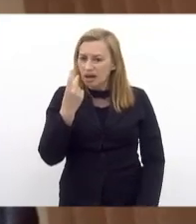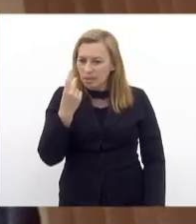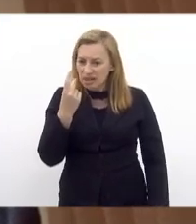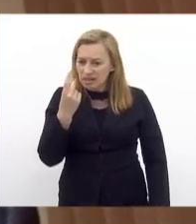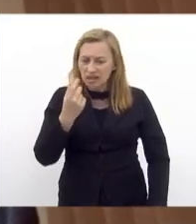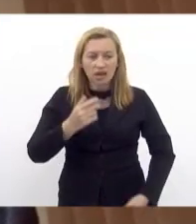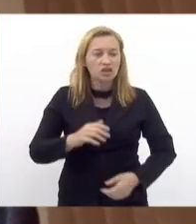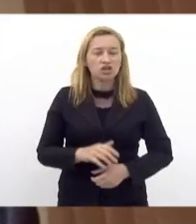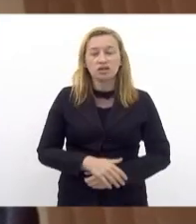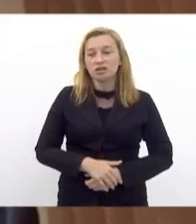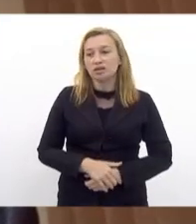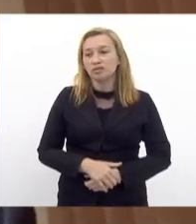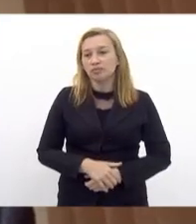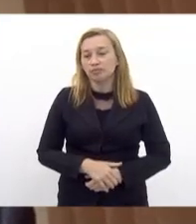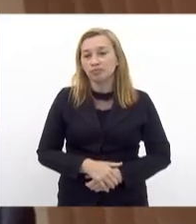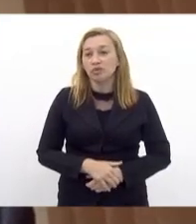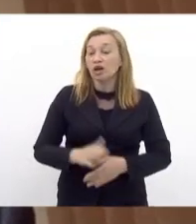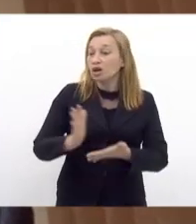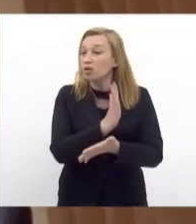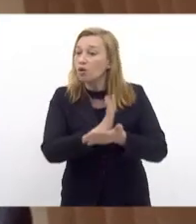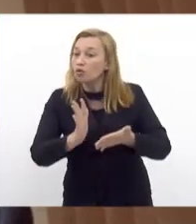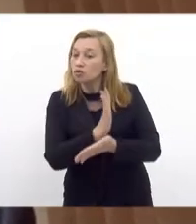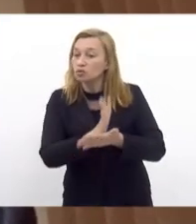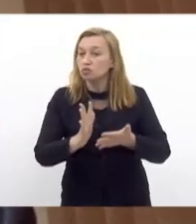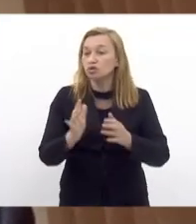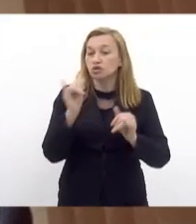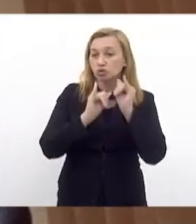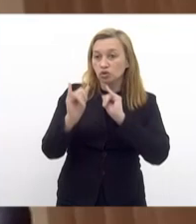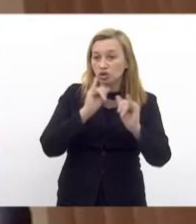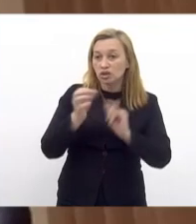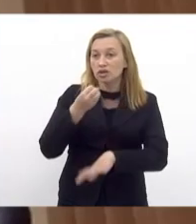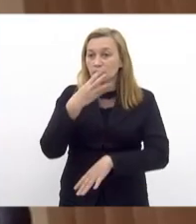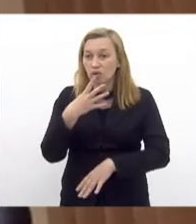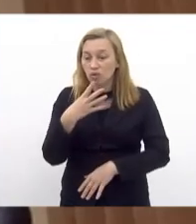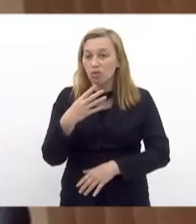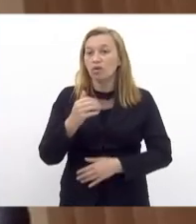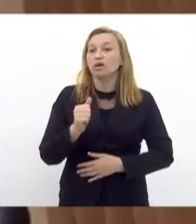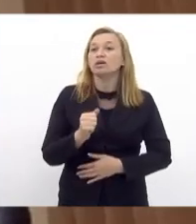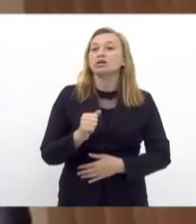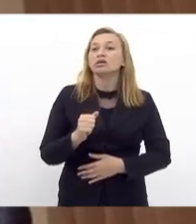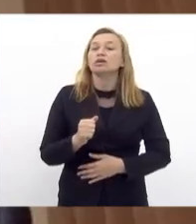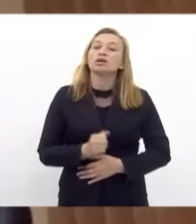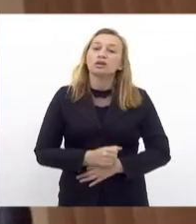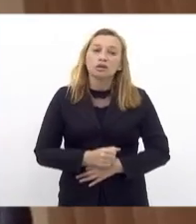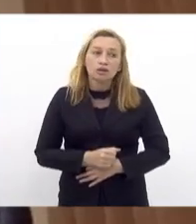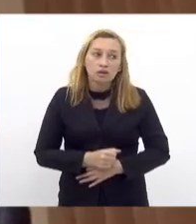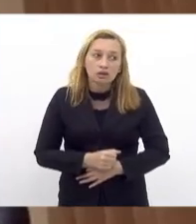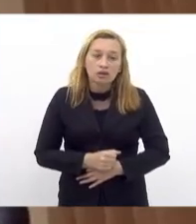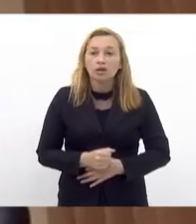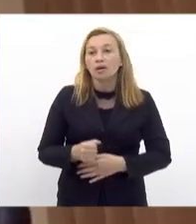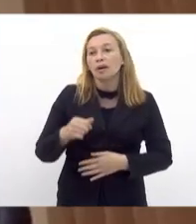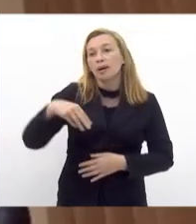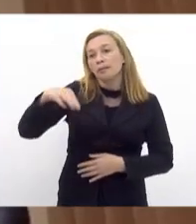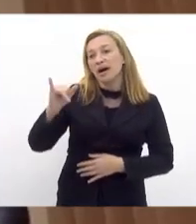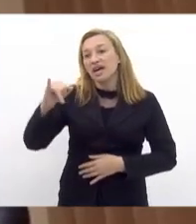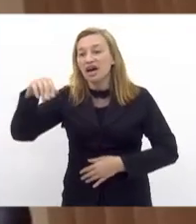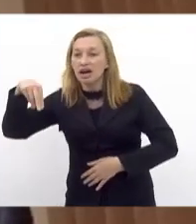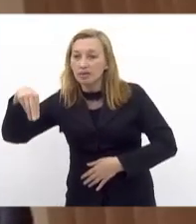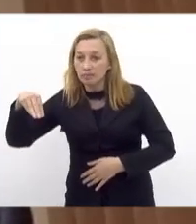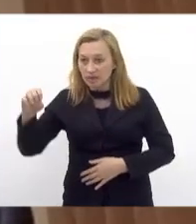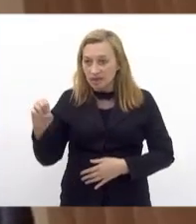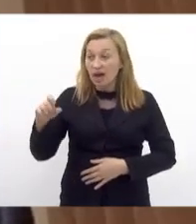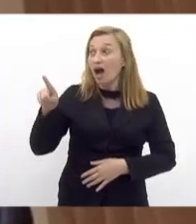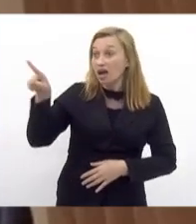vida novamente, né? E com algumas boas notícias, né? American Airlines retoma o voo diário para Miami, aqui do